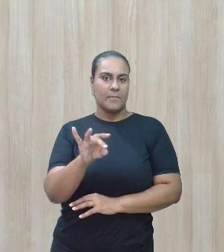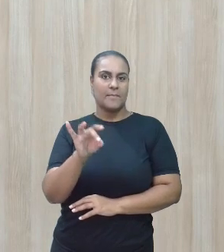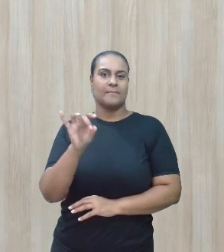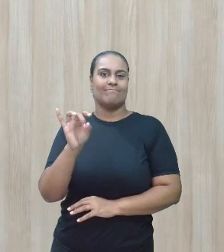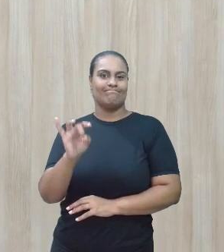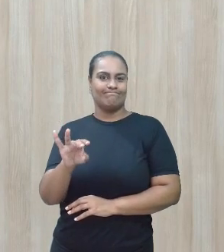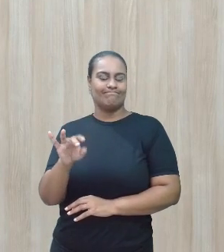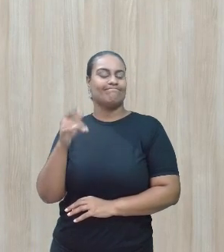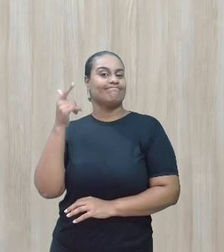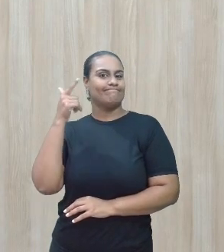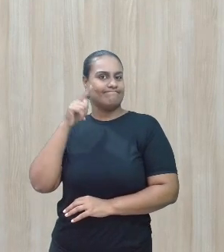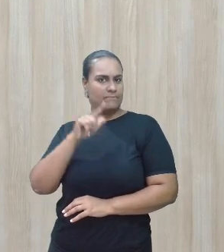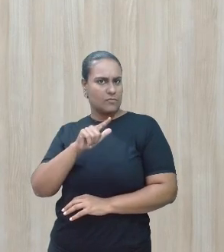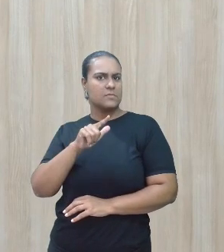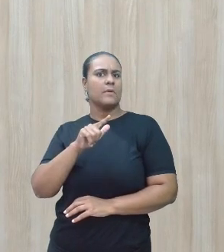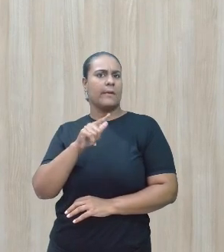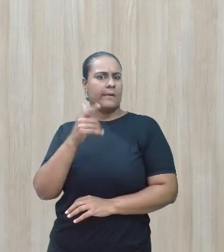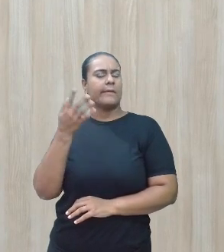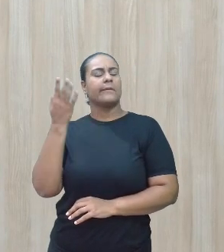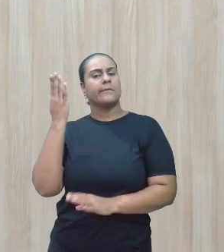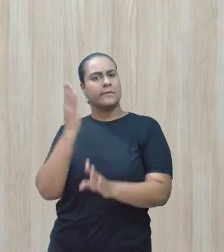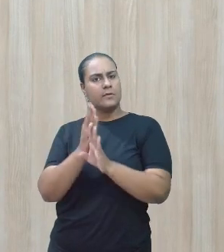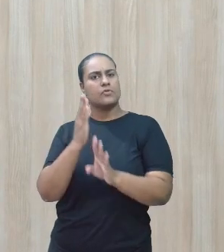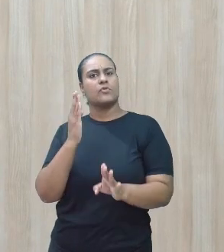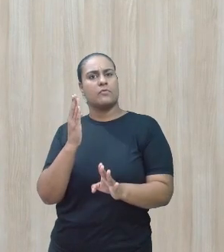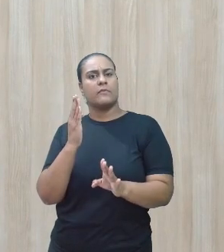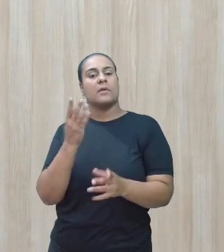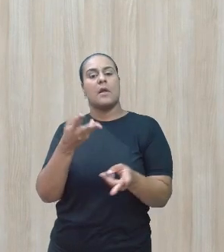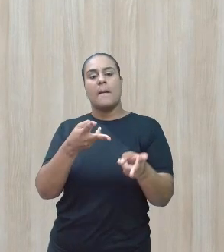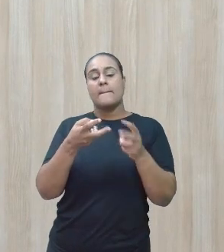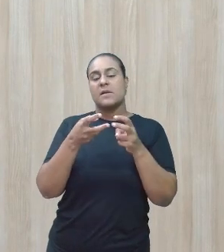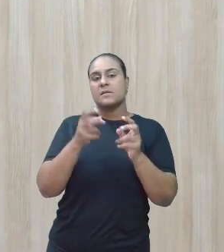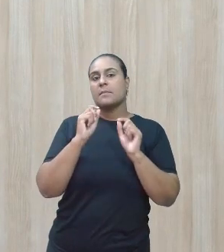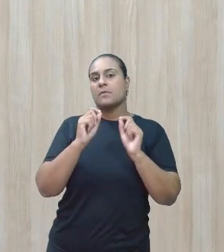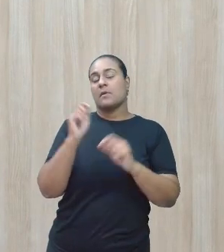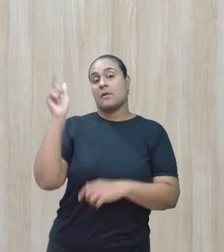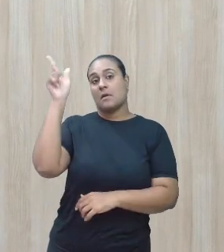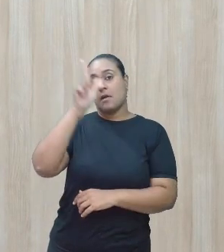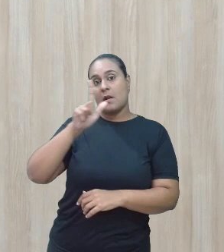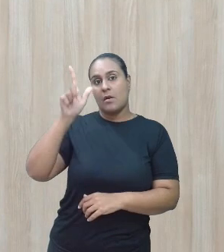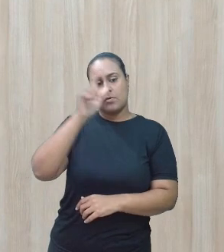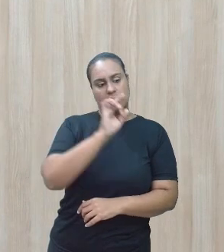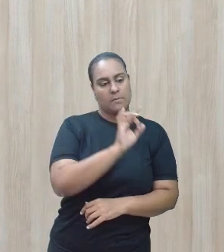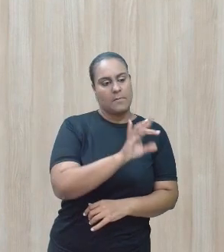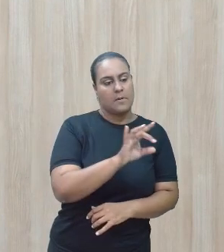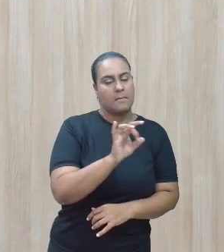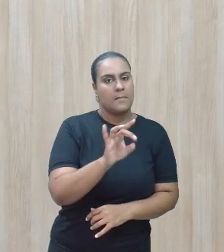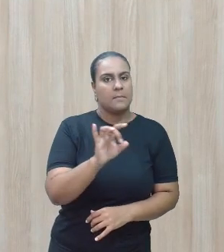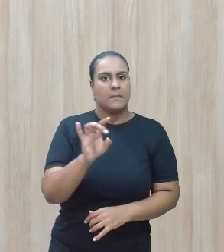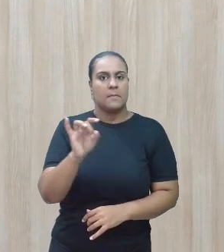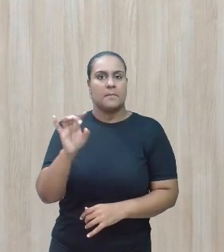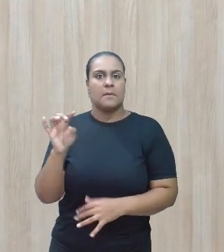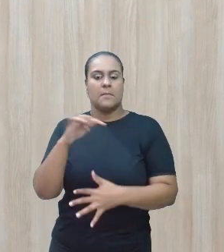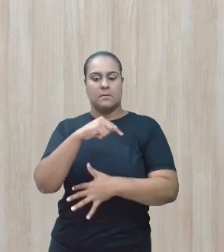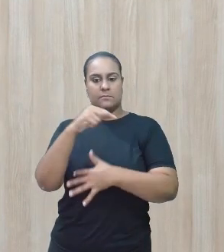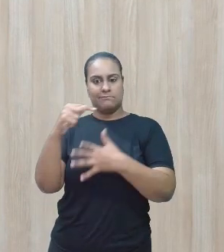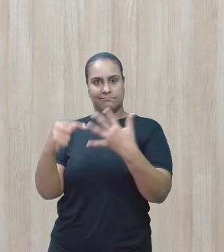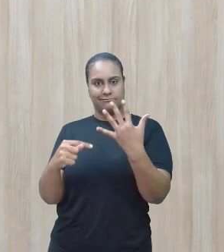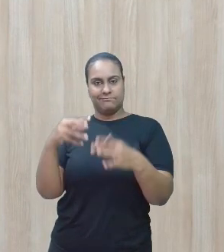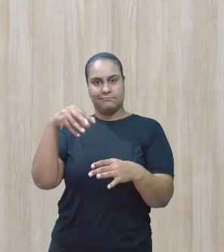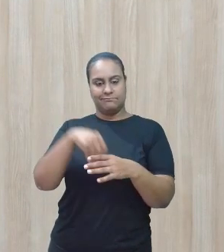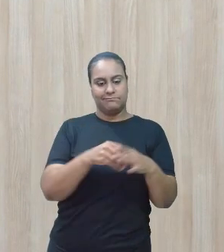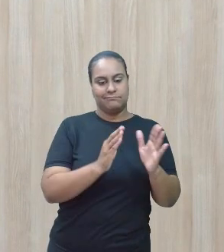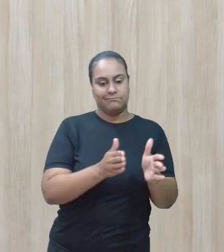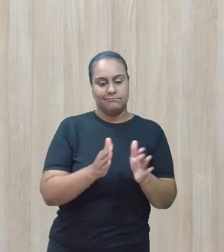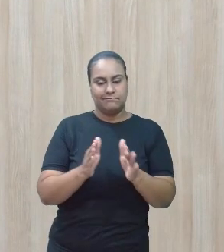você consegue chegar observando qual é a lógica que é levada de cada elemento para você chegar na situação que